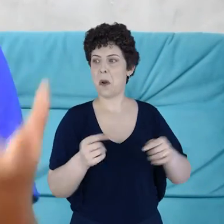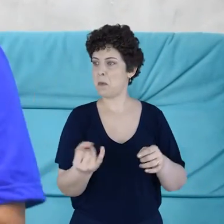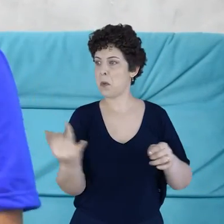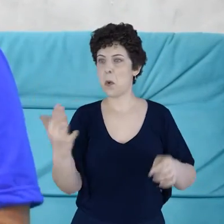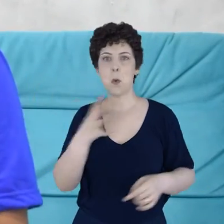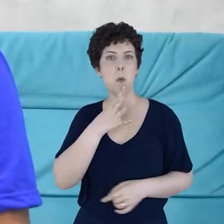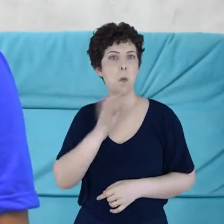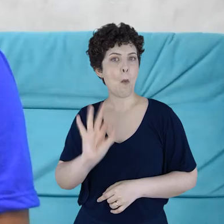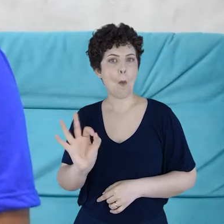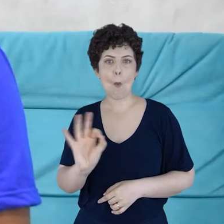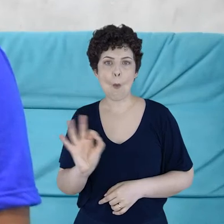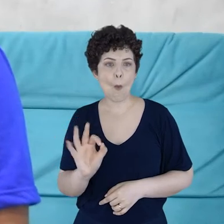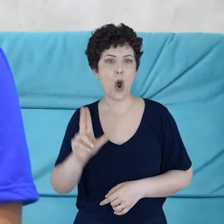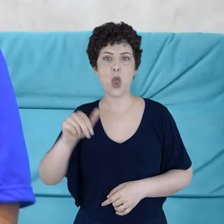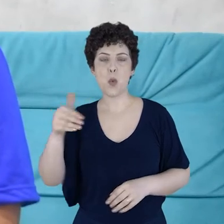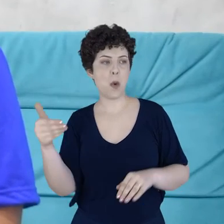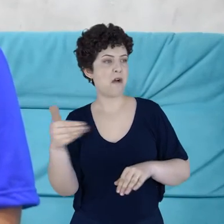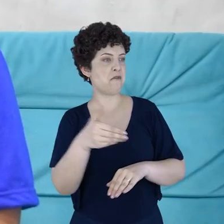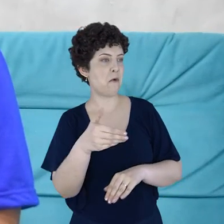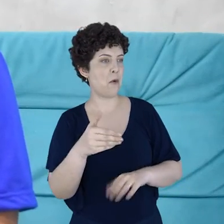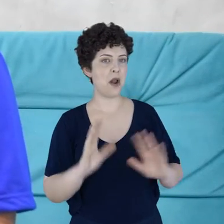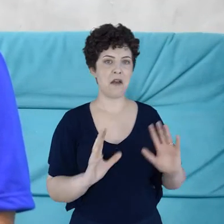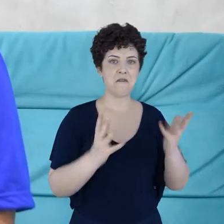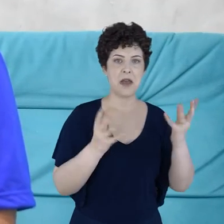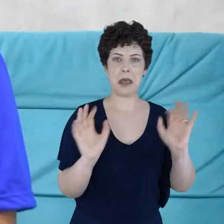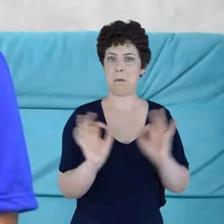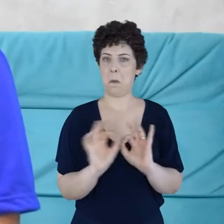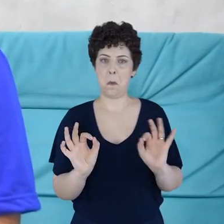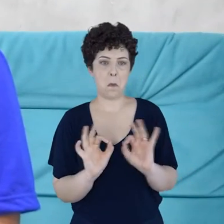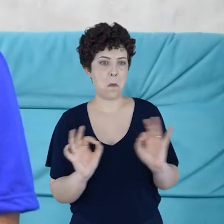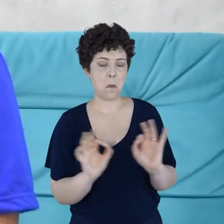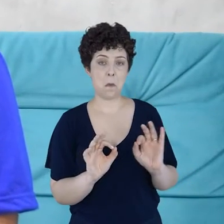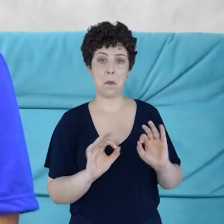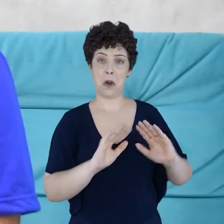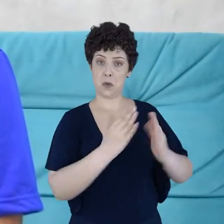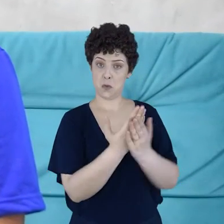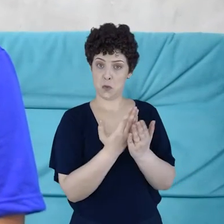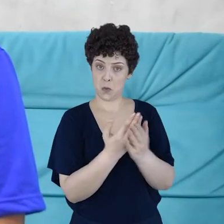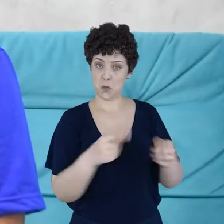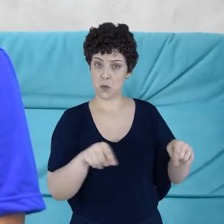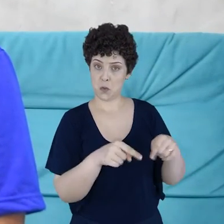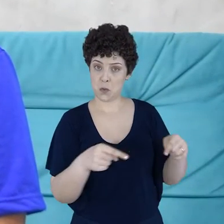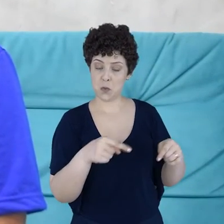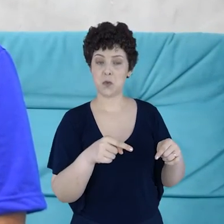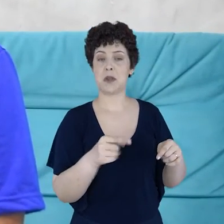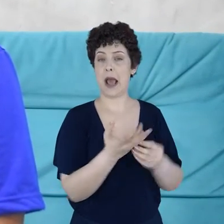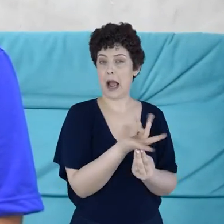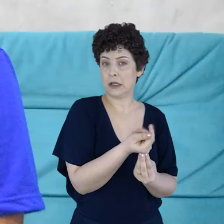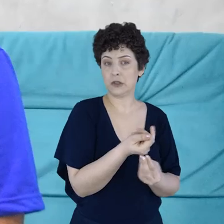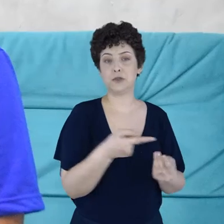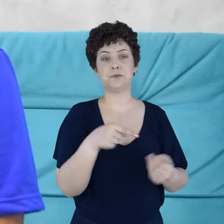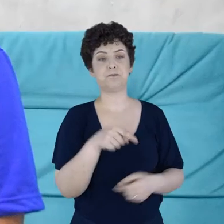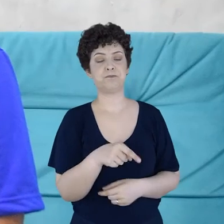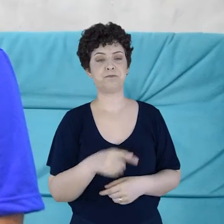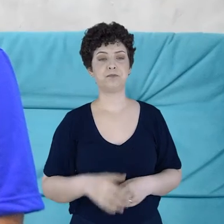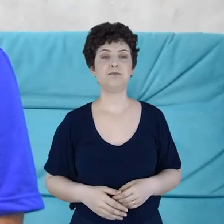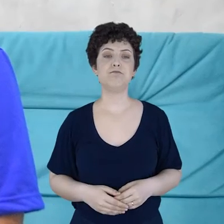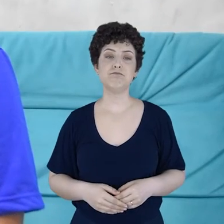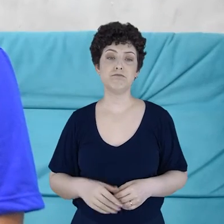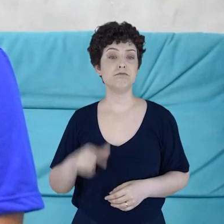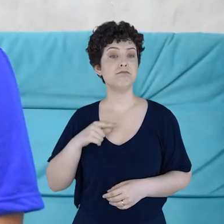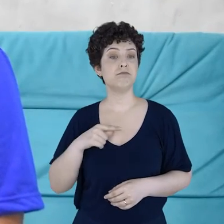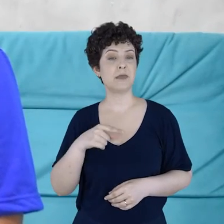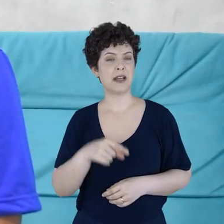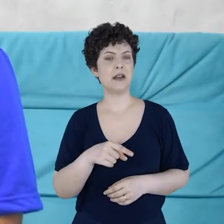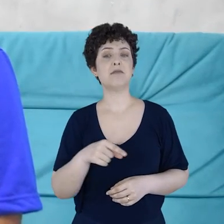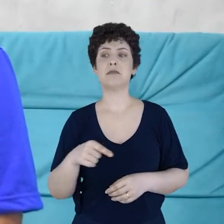não conheciam, muitas nunca foram a um evento no conservatório. Então, Mércia das Virgens Santos,